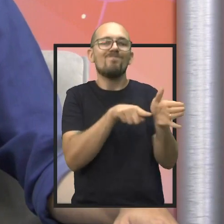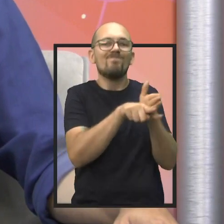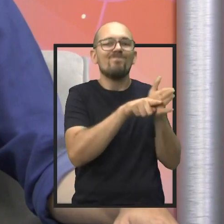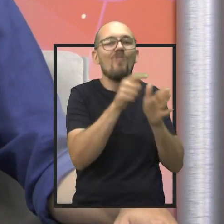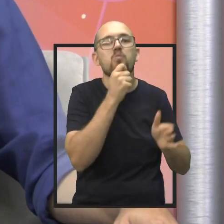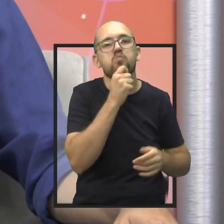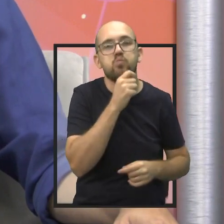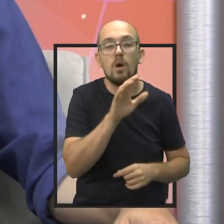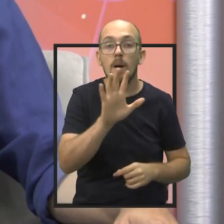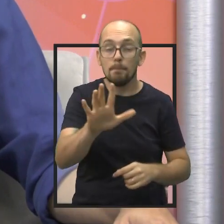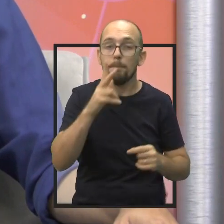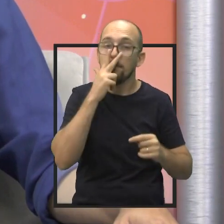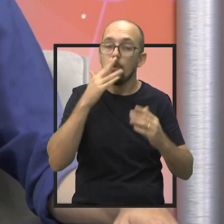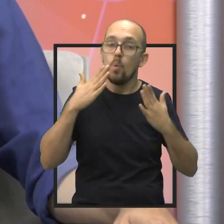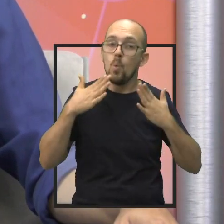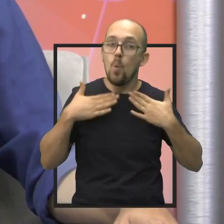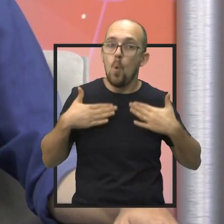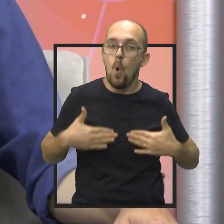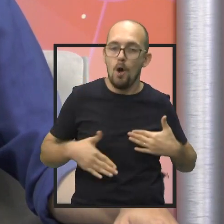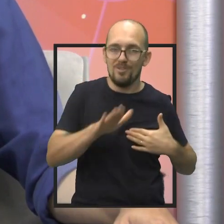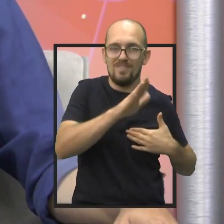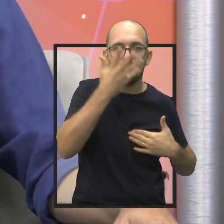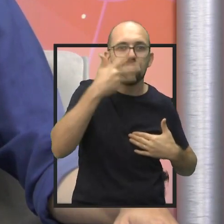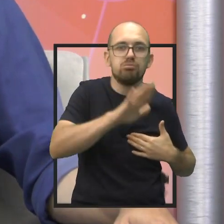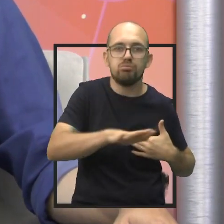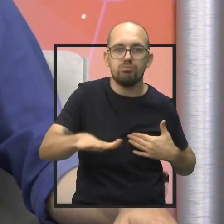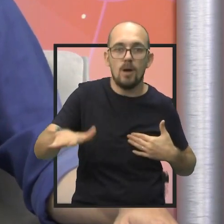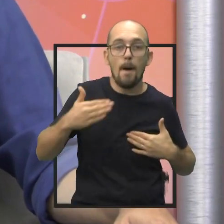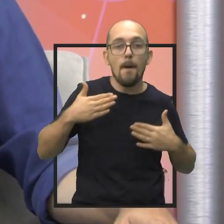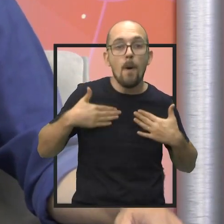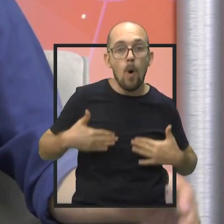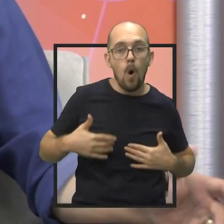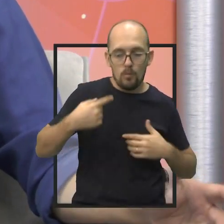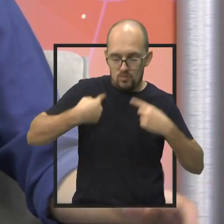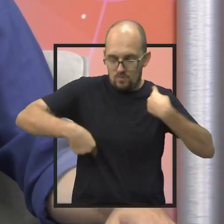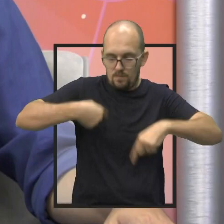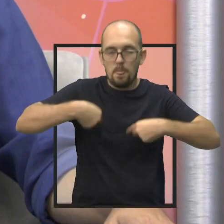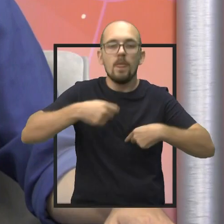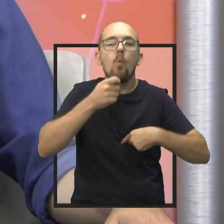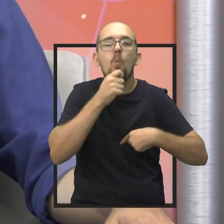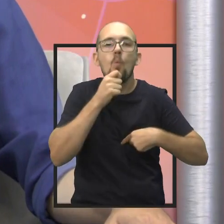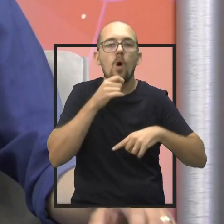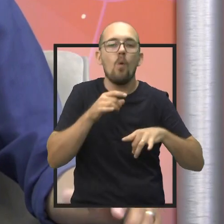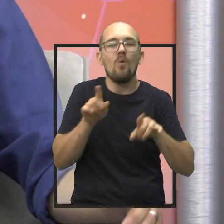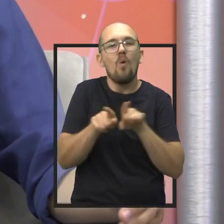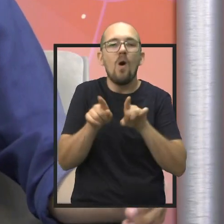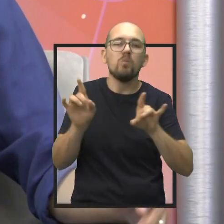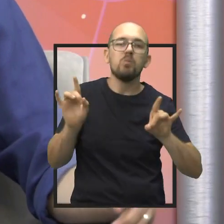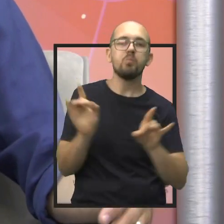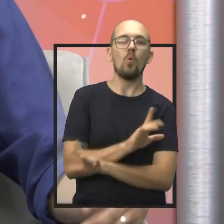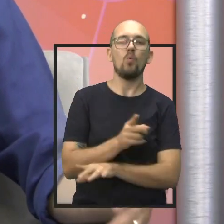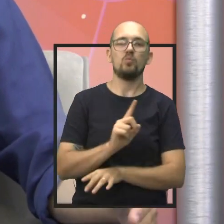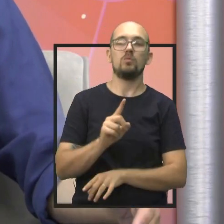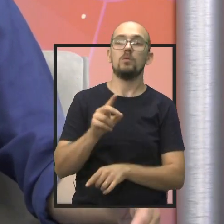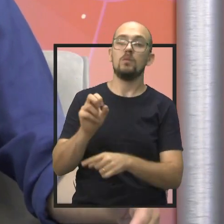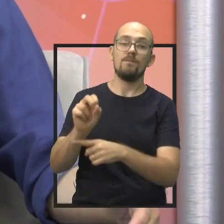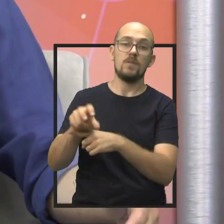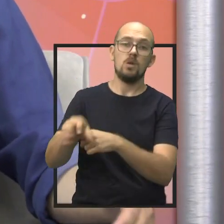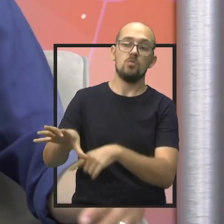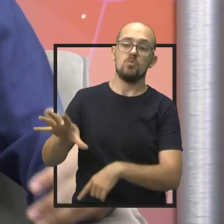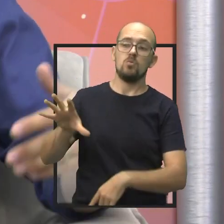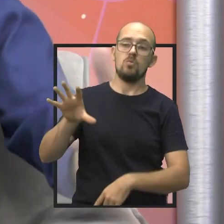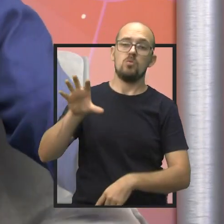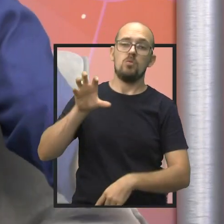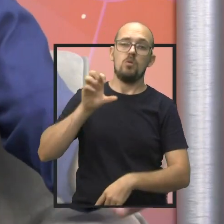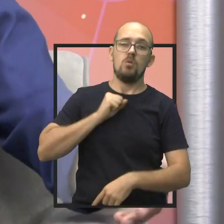sistema imunológico da criança, ele é um sistema ainda imaturo e talvez ele não responda de